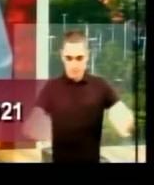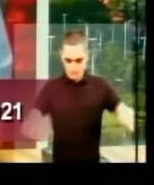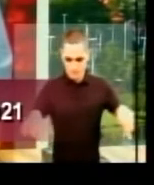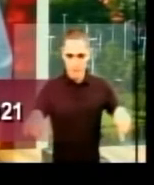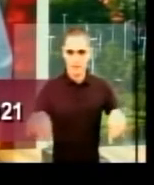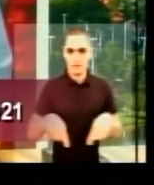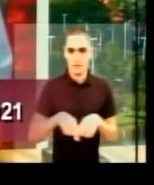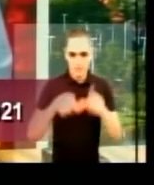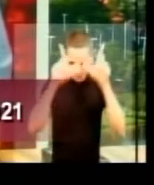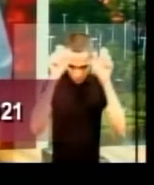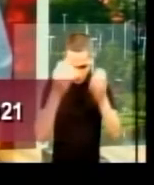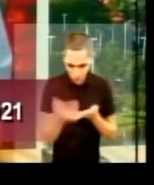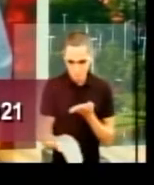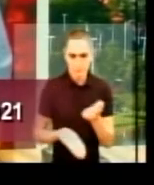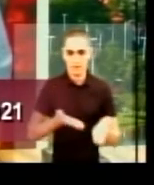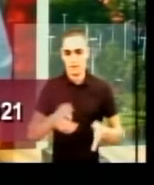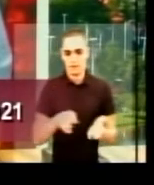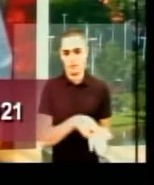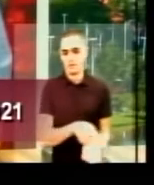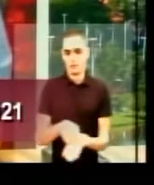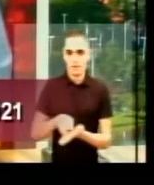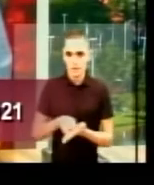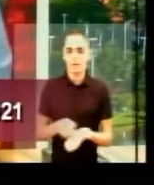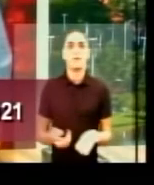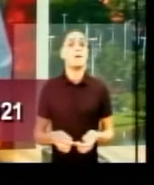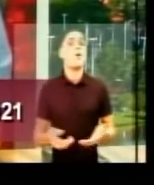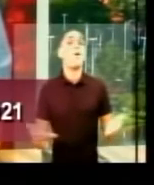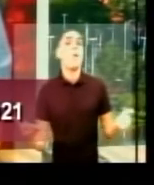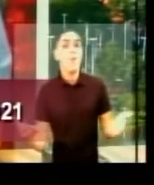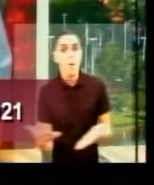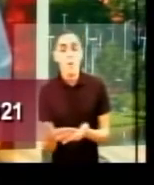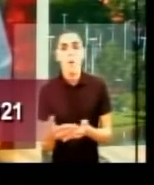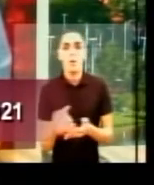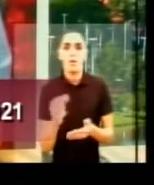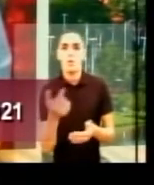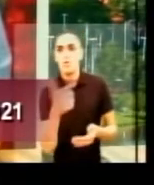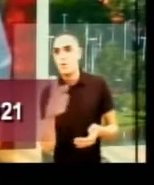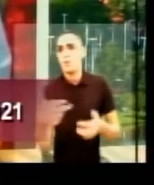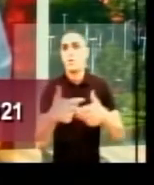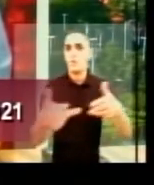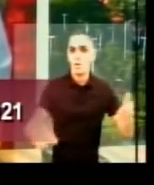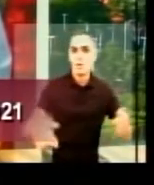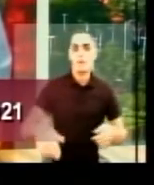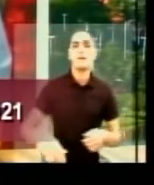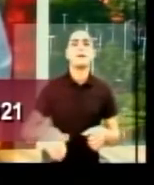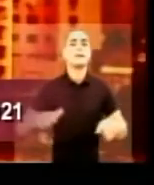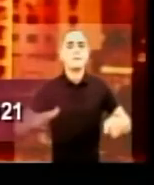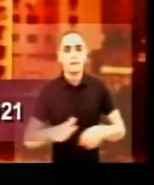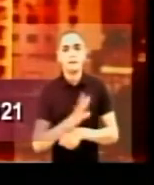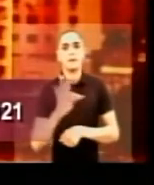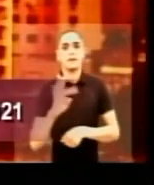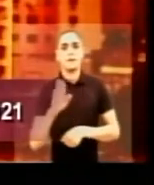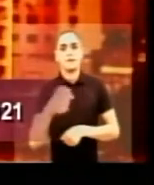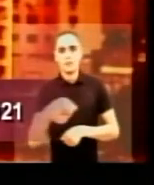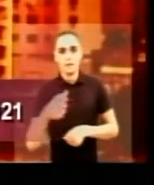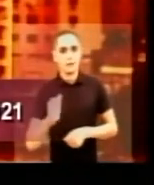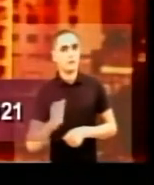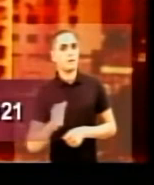o fator mais importante é a taxa de ocupação dos leitos de UTI.